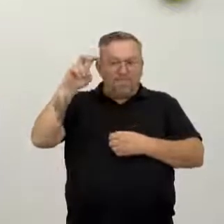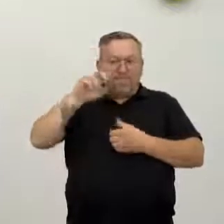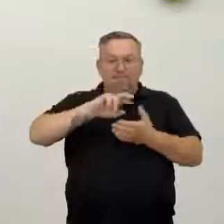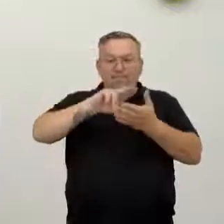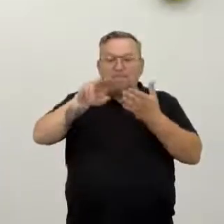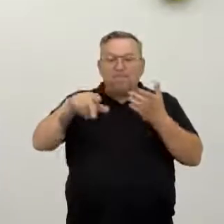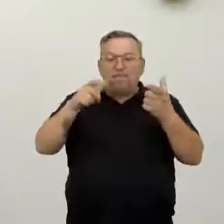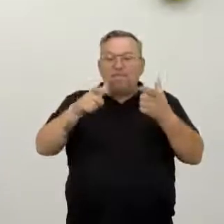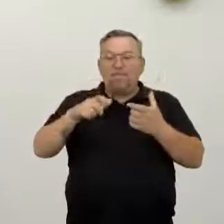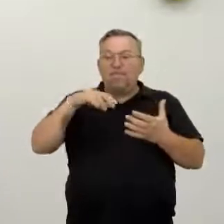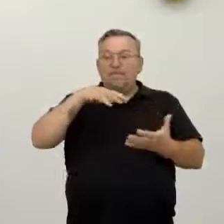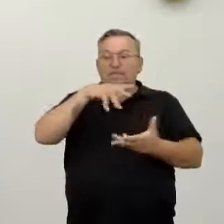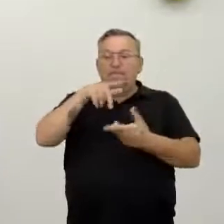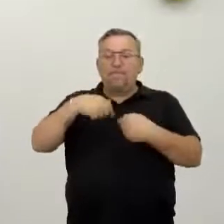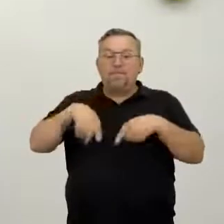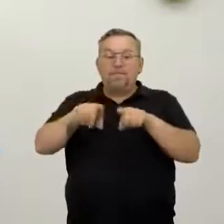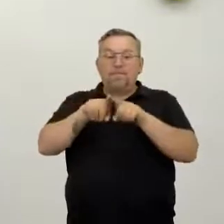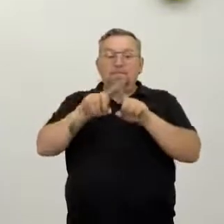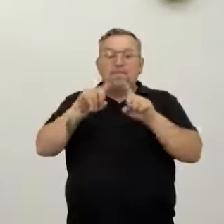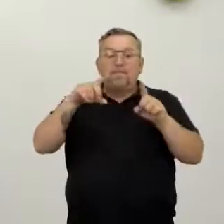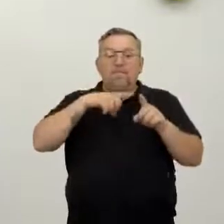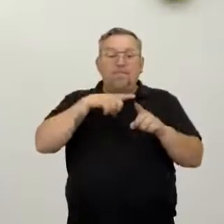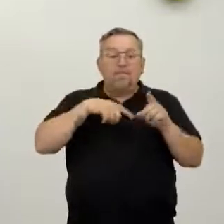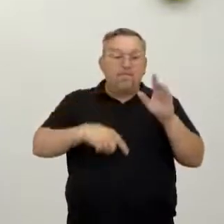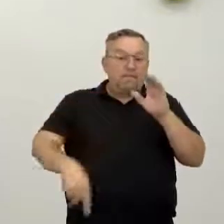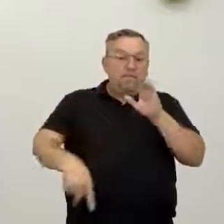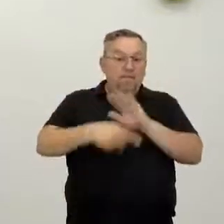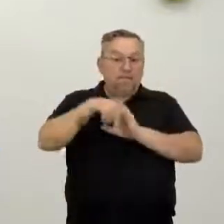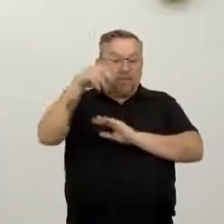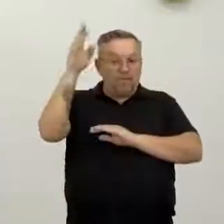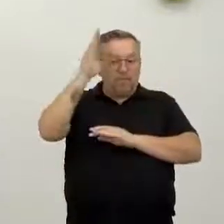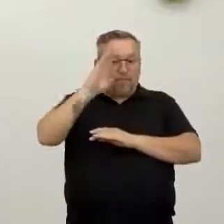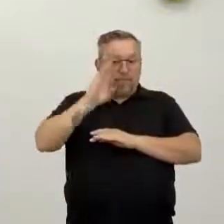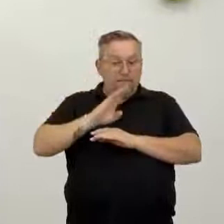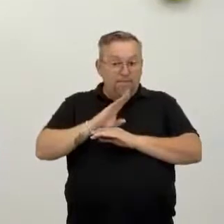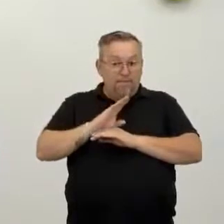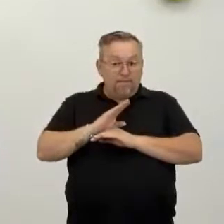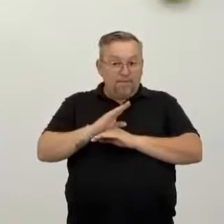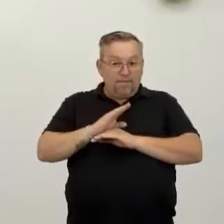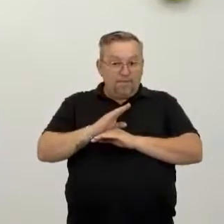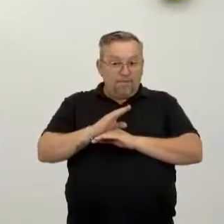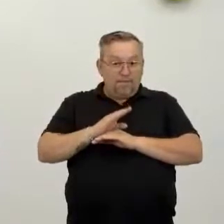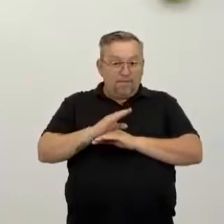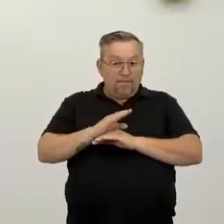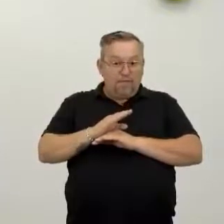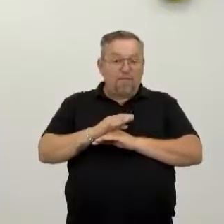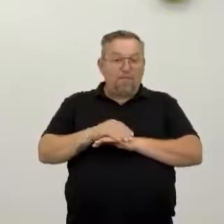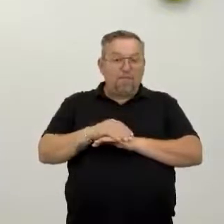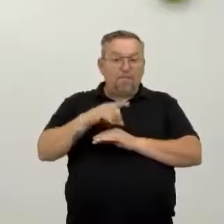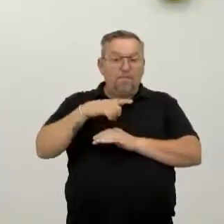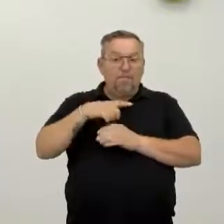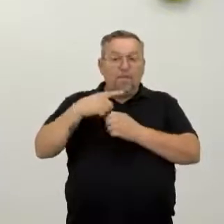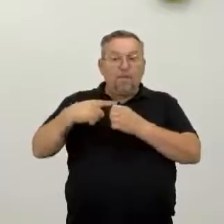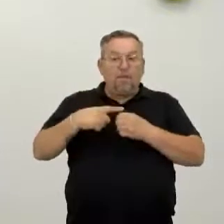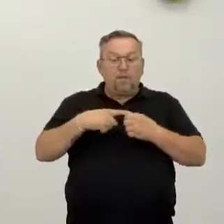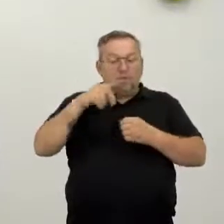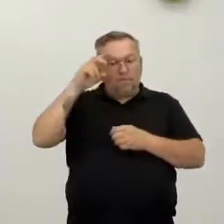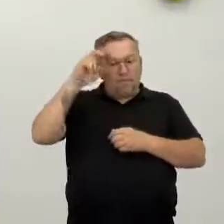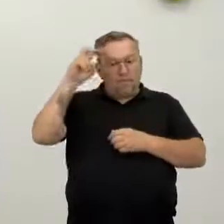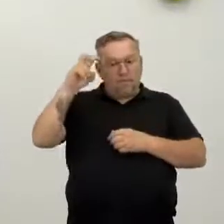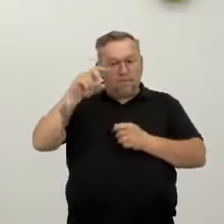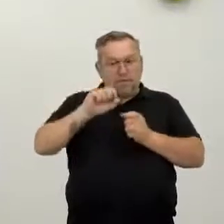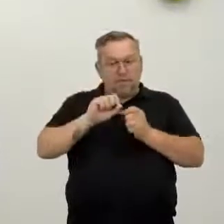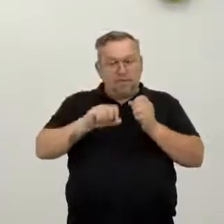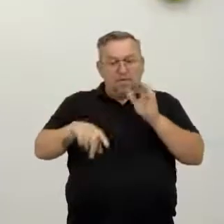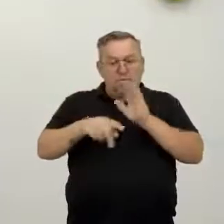várias partes aí do mundo, né? Mas temos aqui no Brasil, por exemplo, lá em Foz do Iguaçu, um bairro inteligente, né, que faz